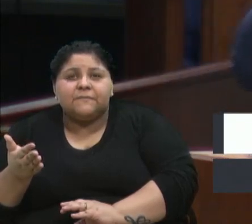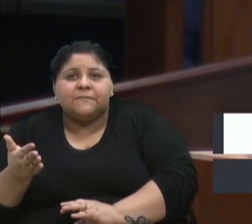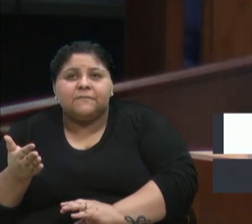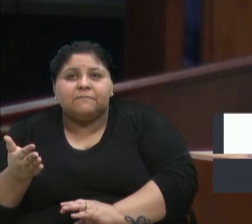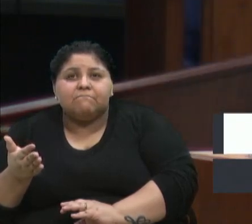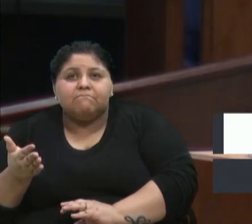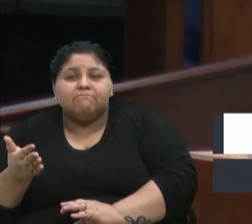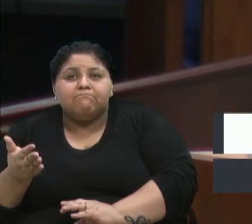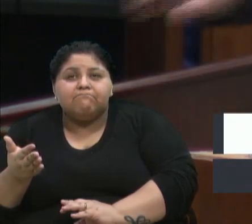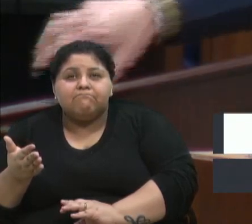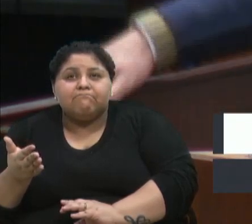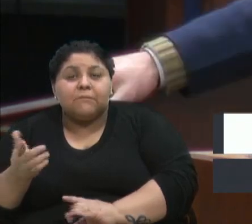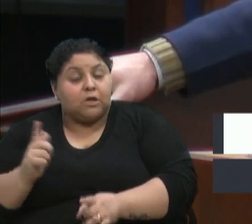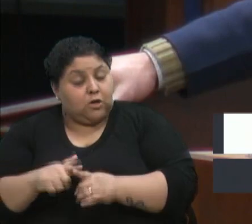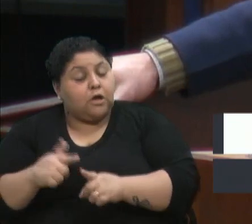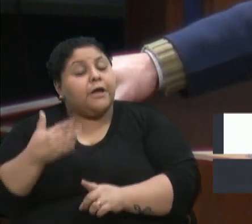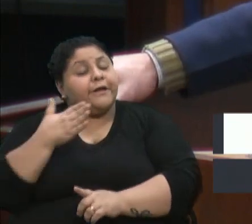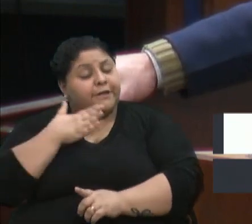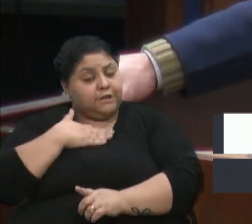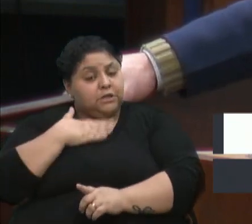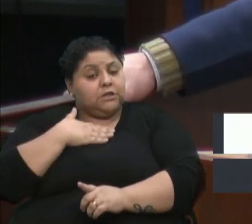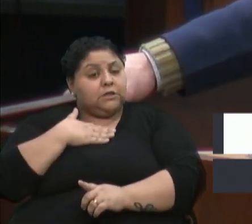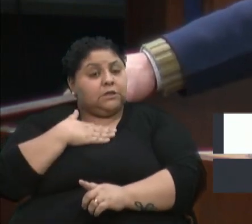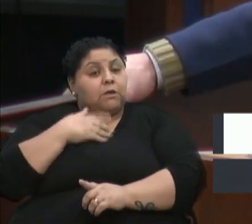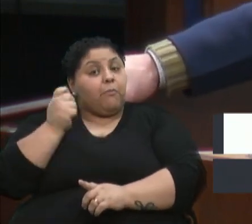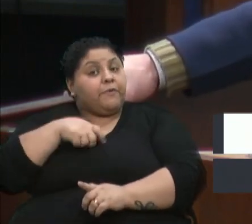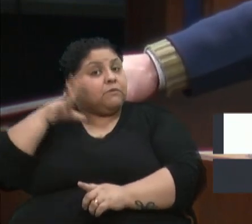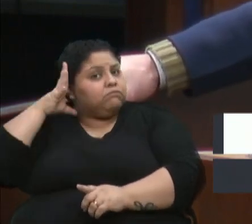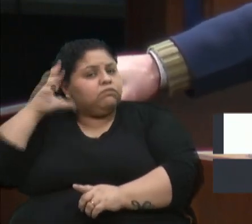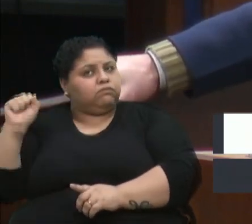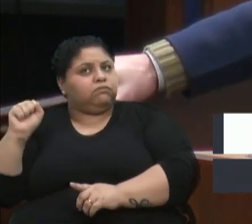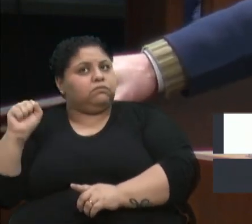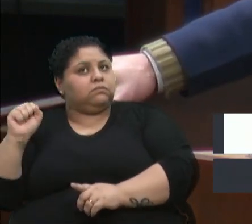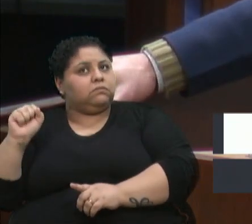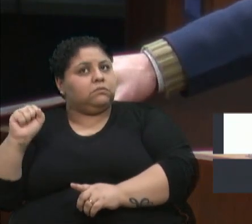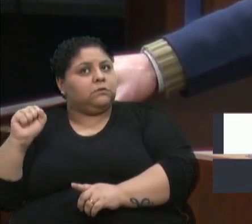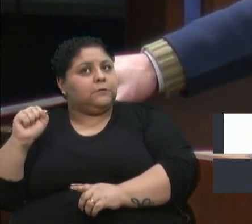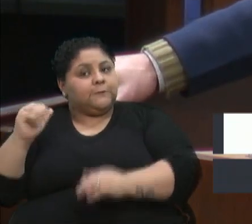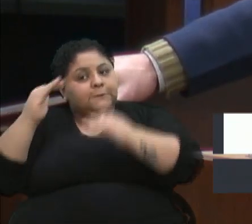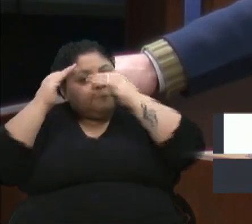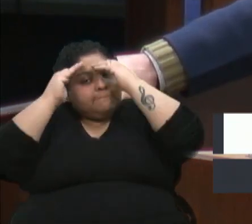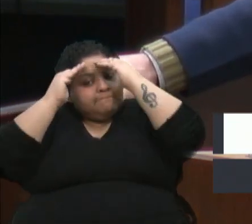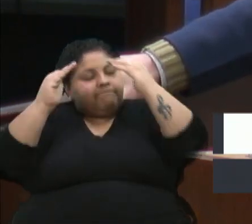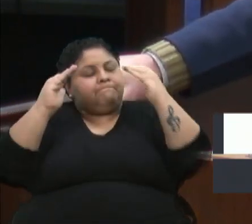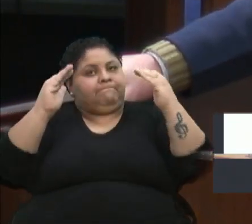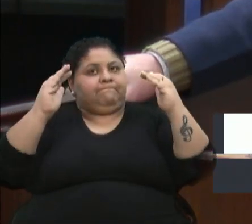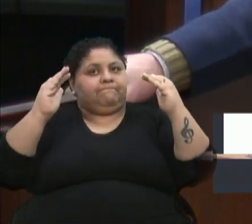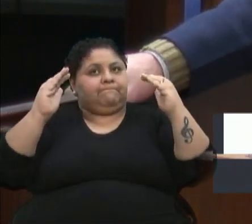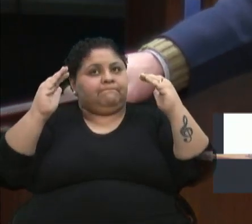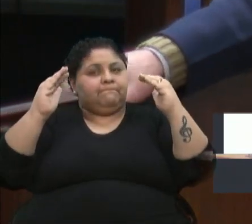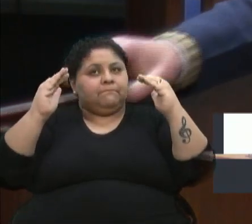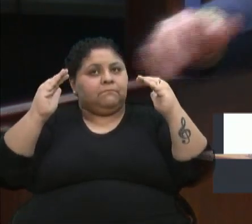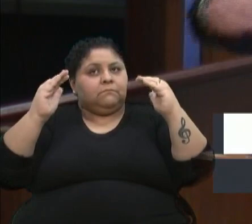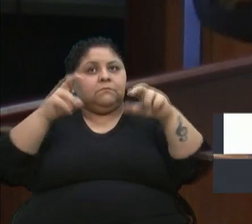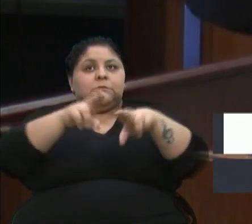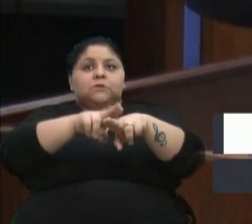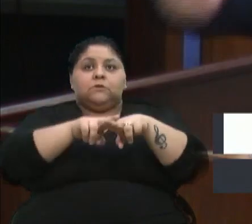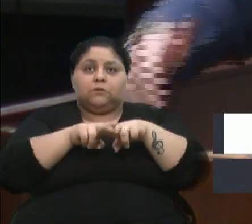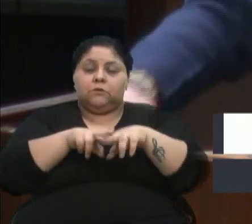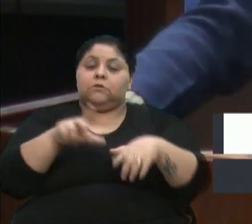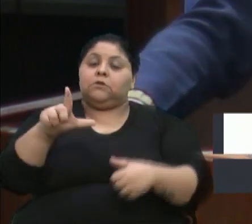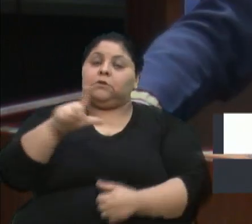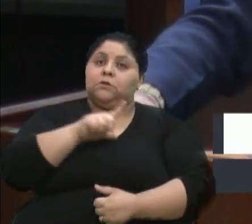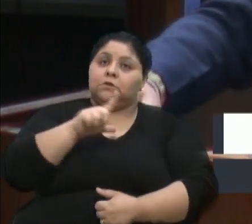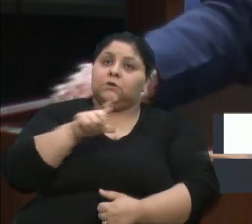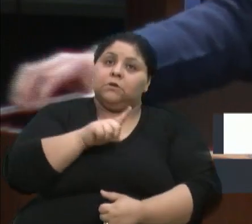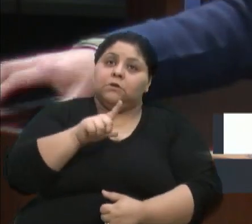Porque a gente, de fato, a gente tem que ser escutado. A gente tem que ter um respeito. Por isso que existem